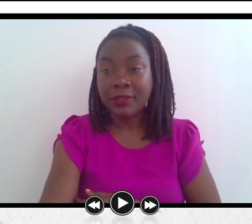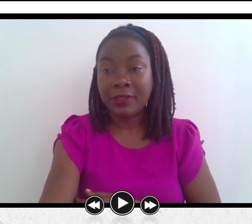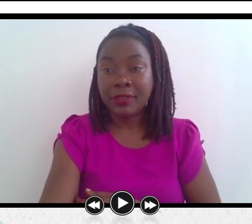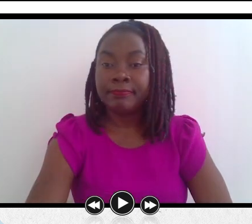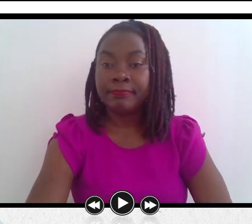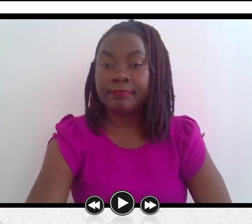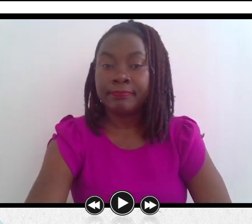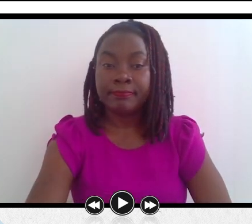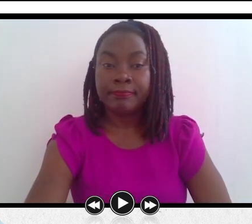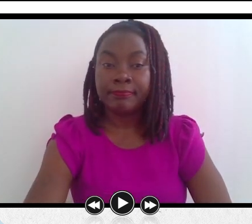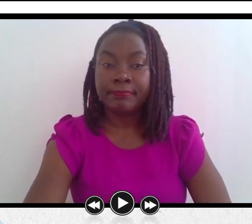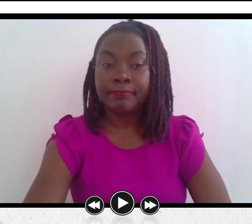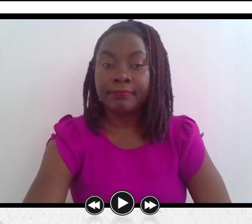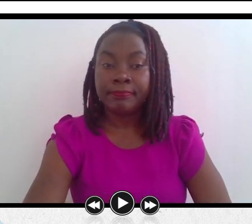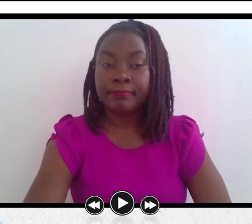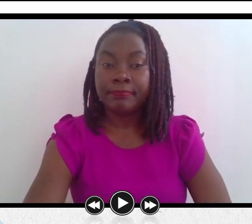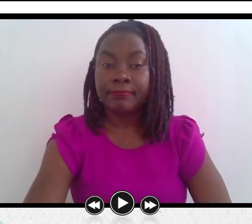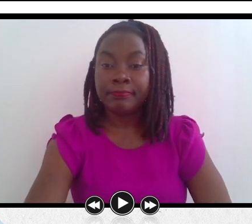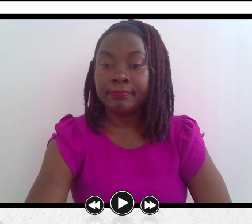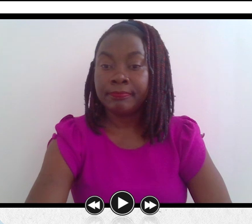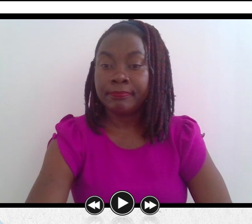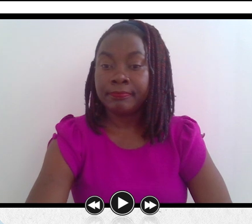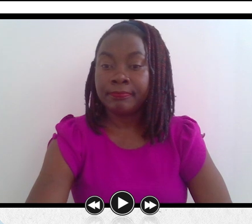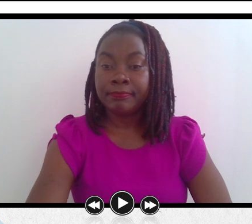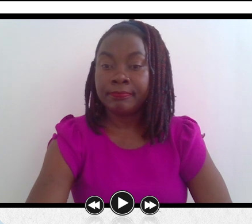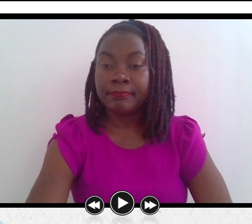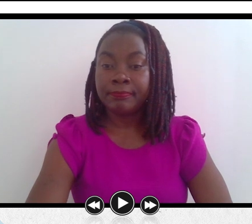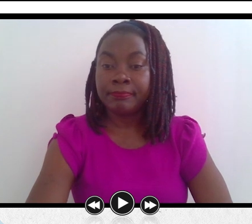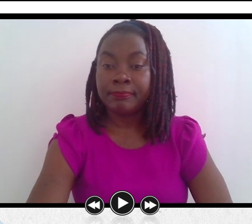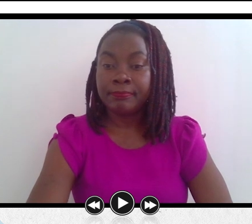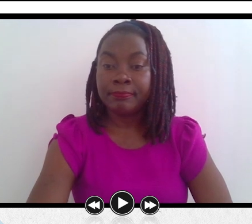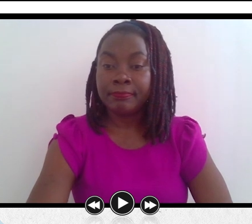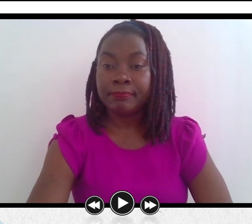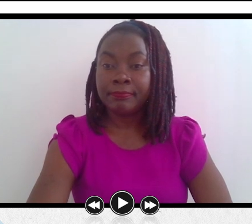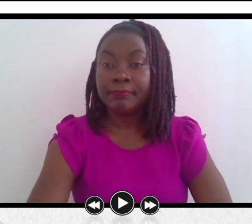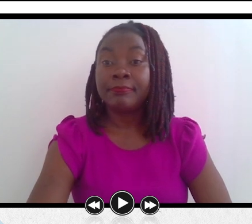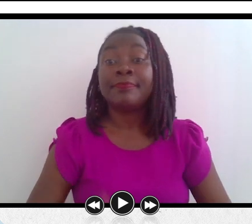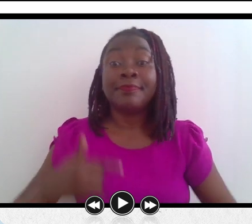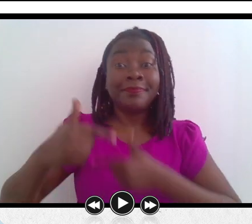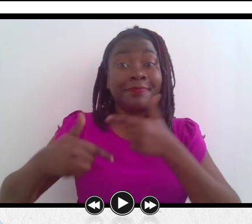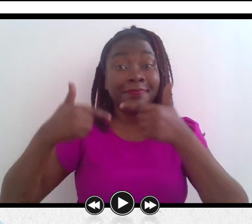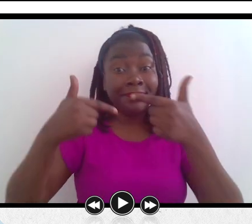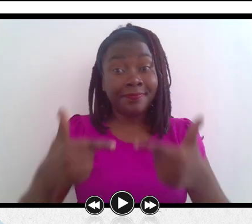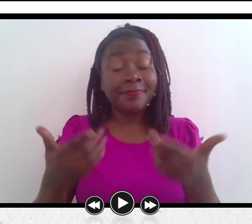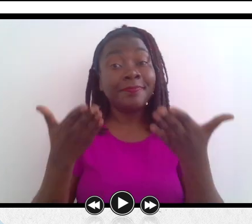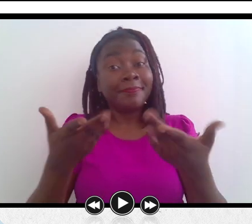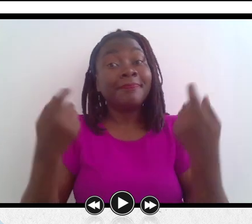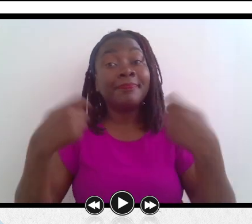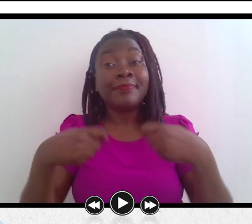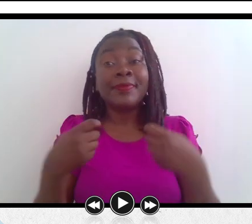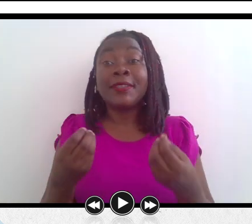que não tem nada a ver com uma obra, mas sim são ações que tu precisa para um pré,